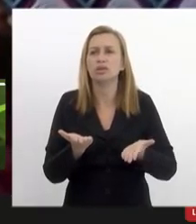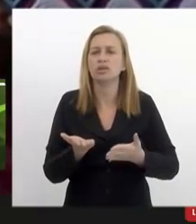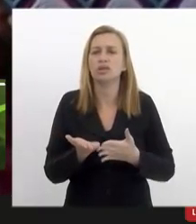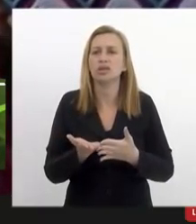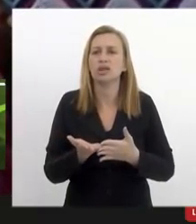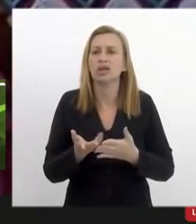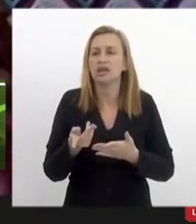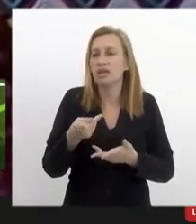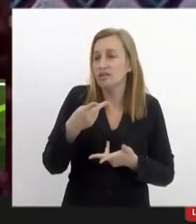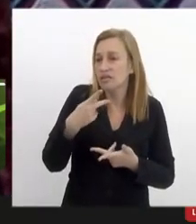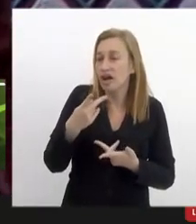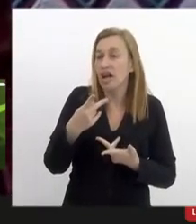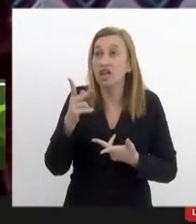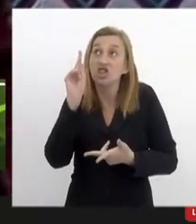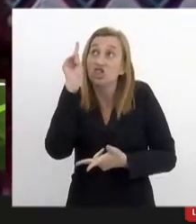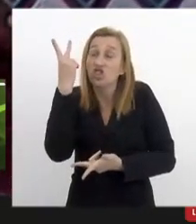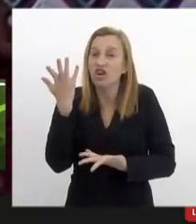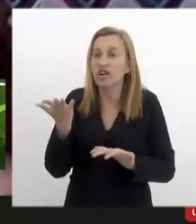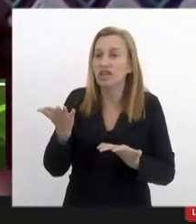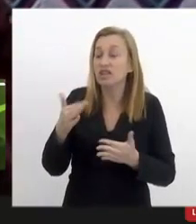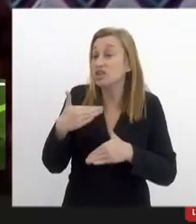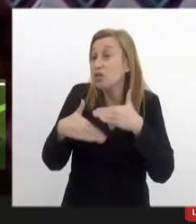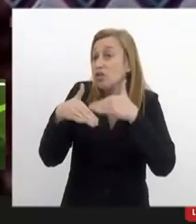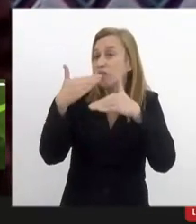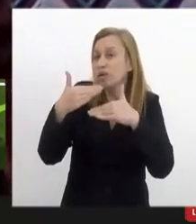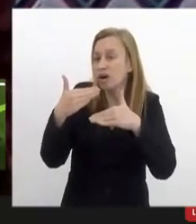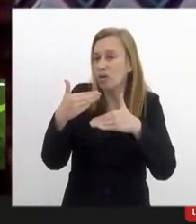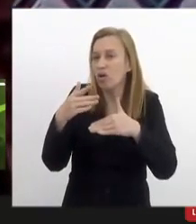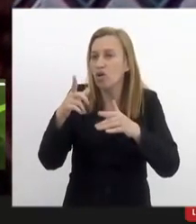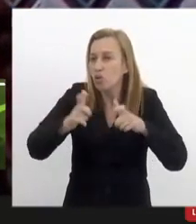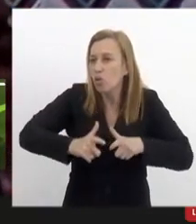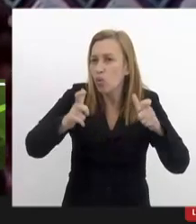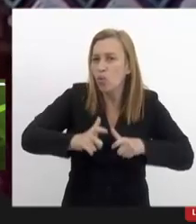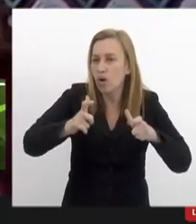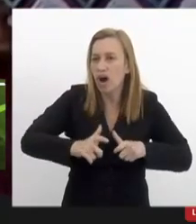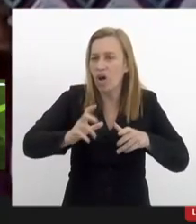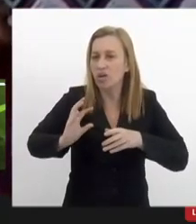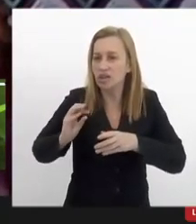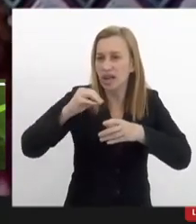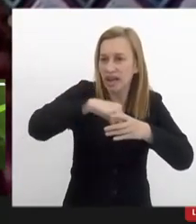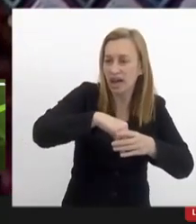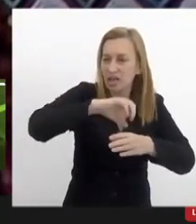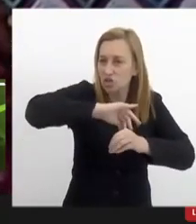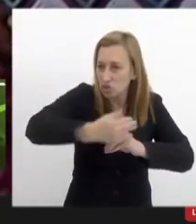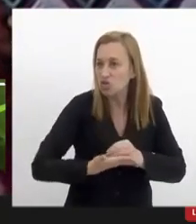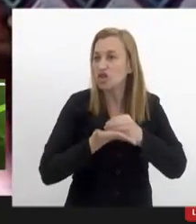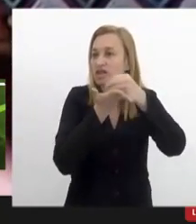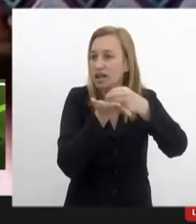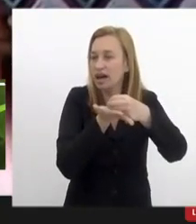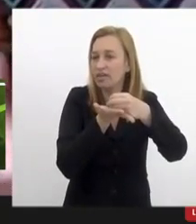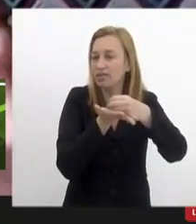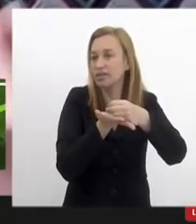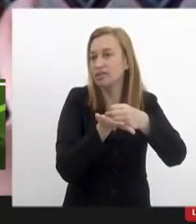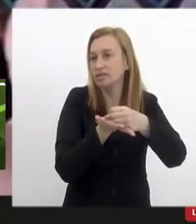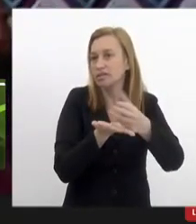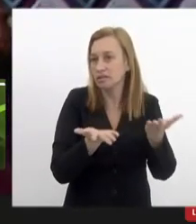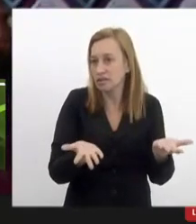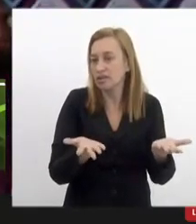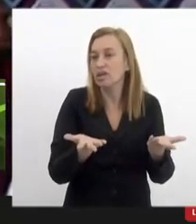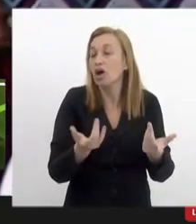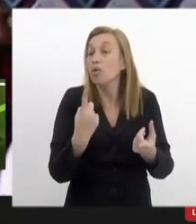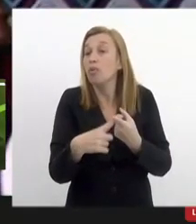chama historicamente do desenvolvimento local, integrado e sustentável, porque ele está dialogando